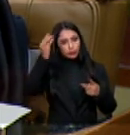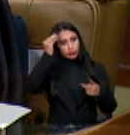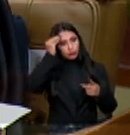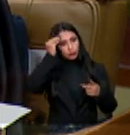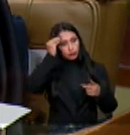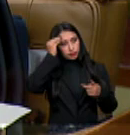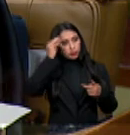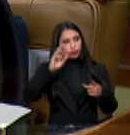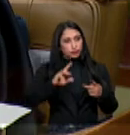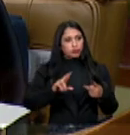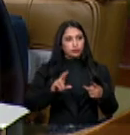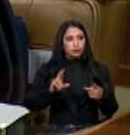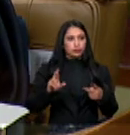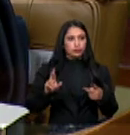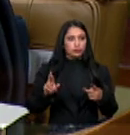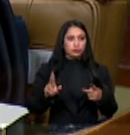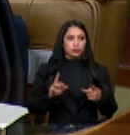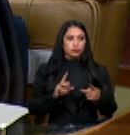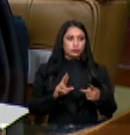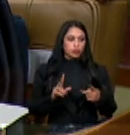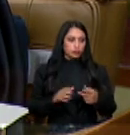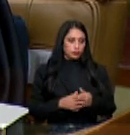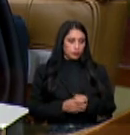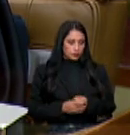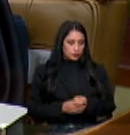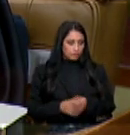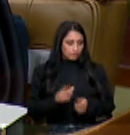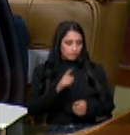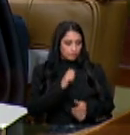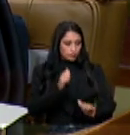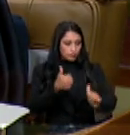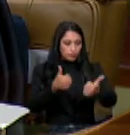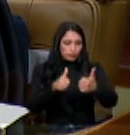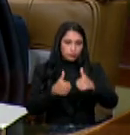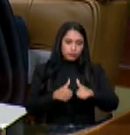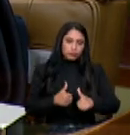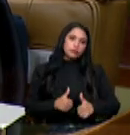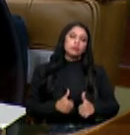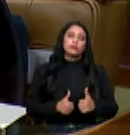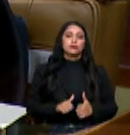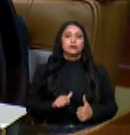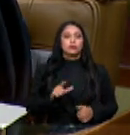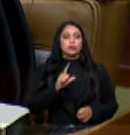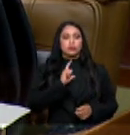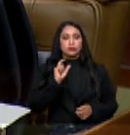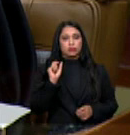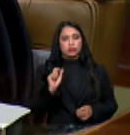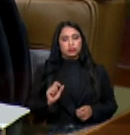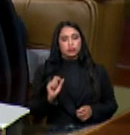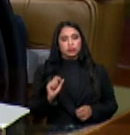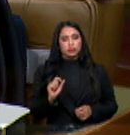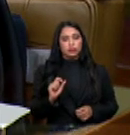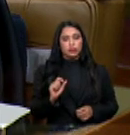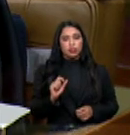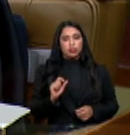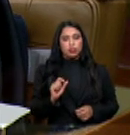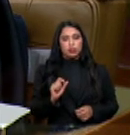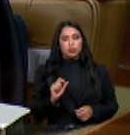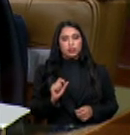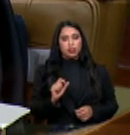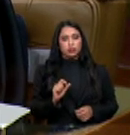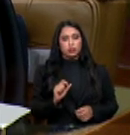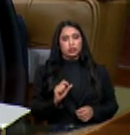dessa realidade que me parece bem diagnosticada e exposta. De um lado, o conhecimento